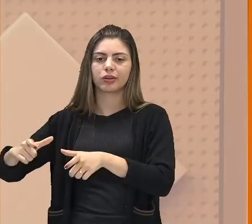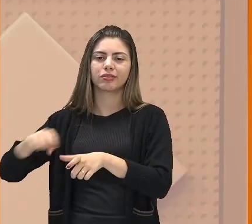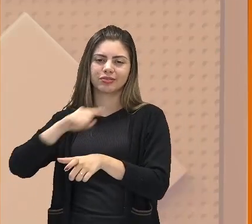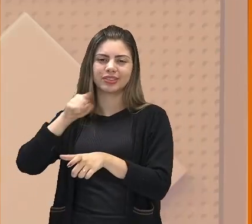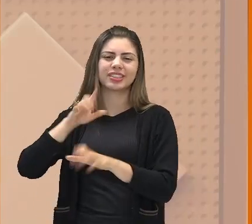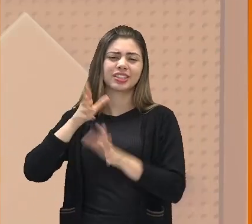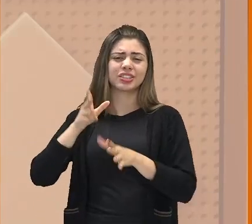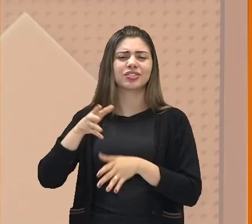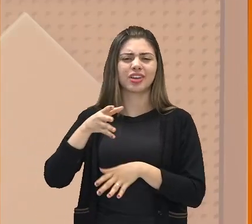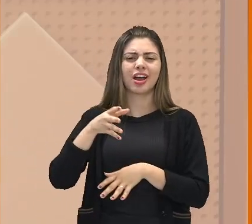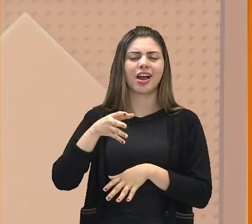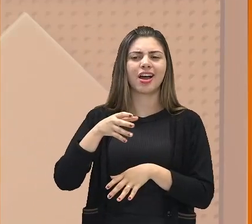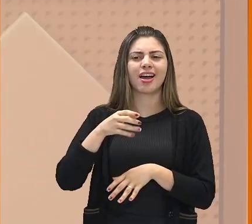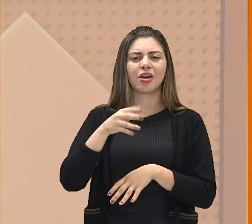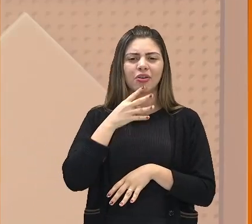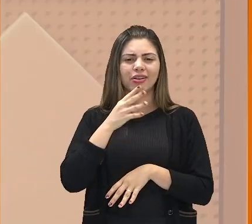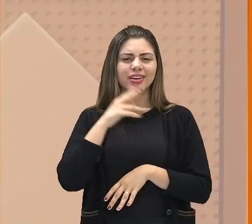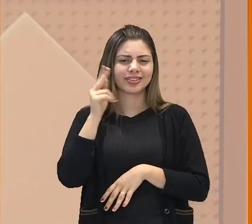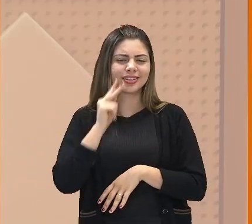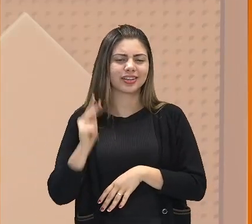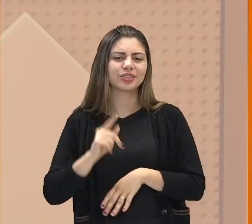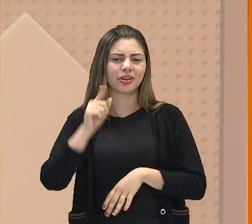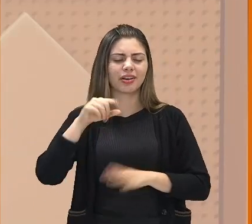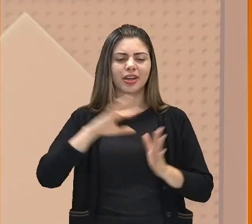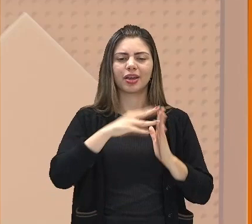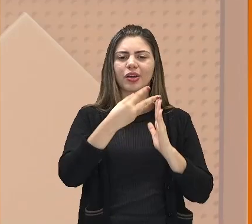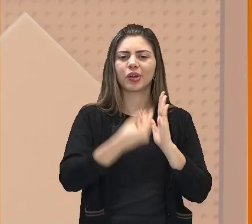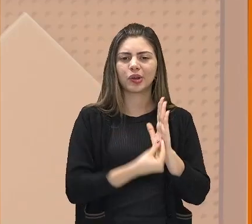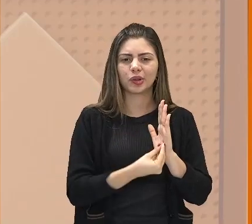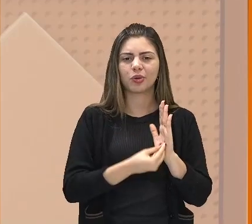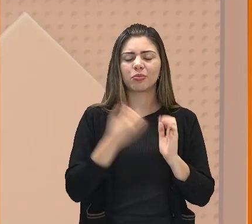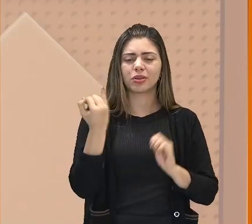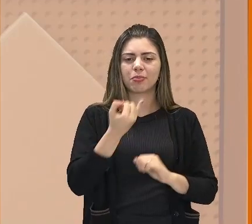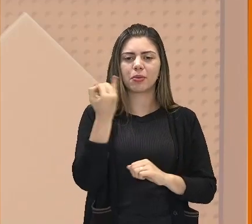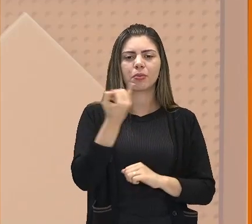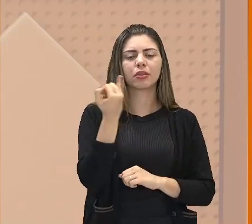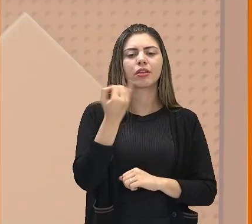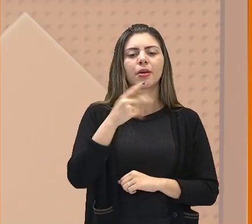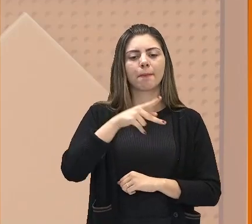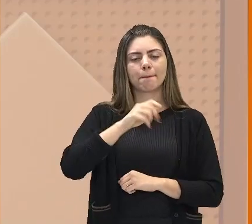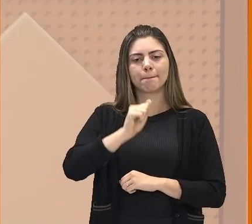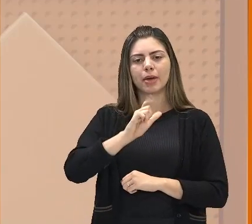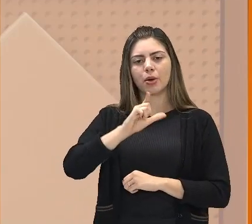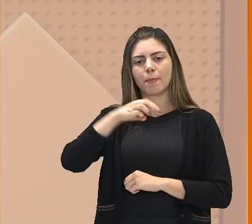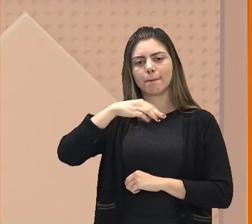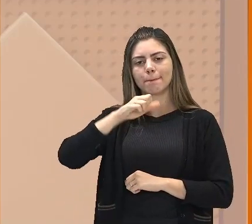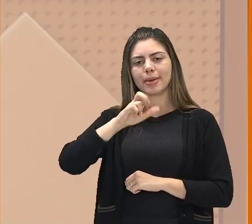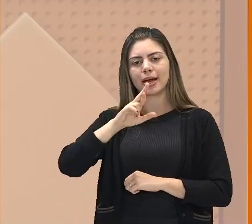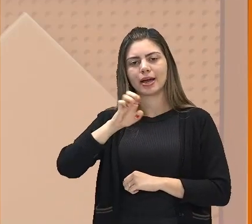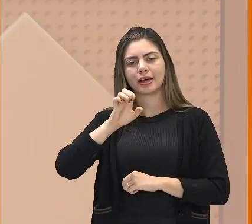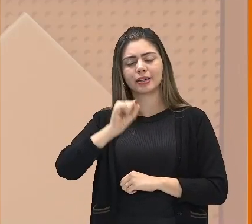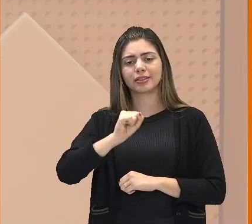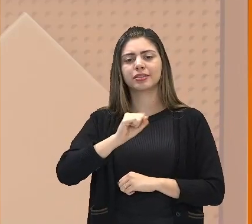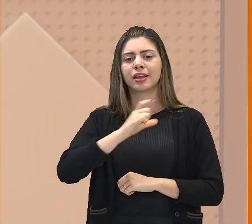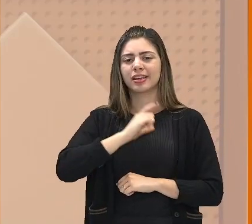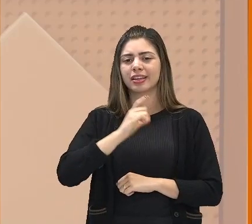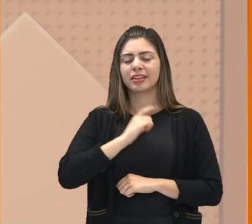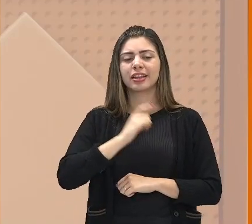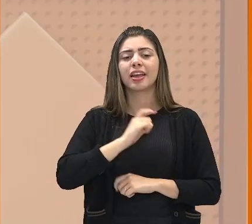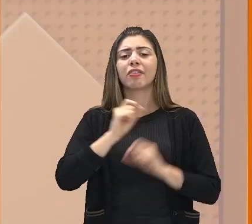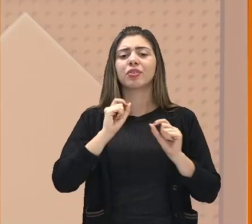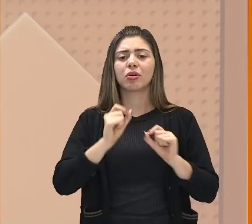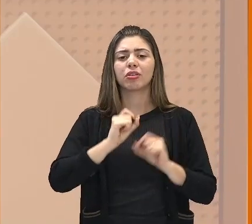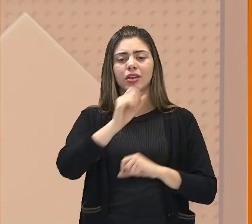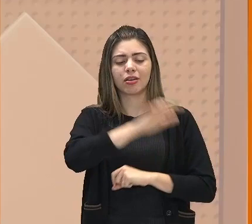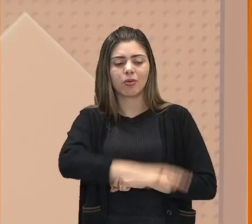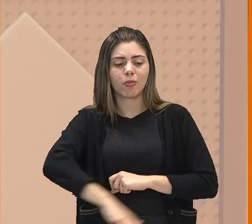dos Palmares, que é um dos quilombos mais importantes, que é falado justamente por conta de ser uma grande área e